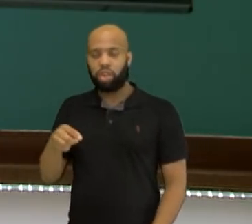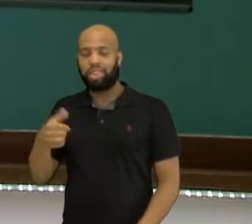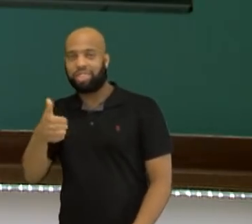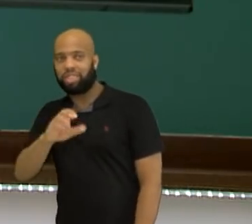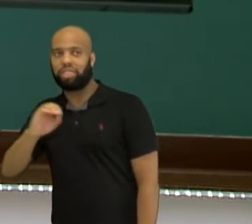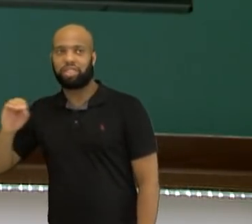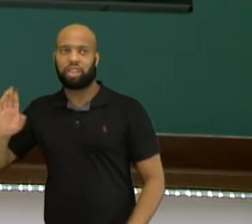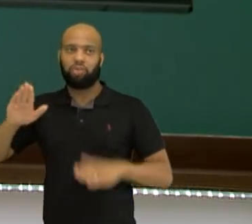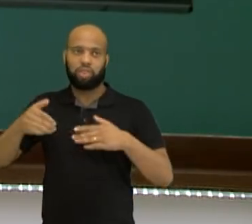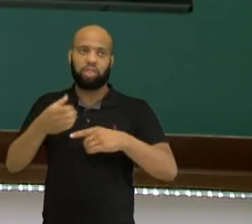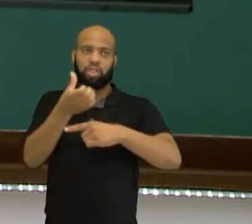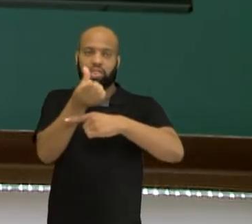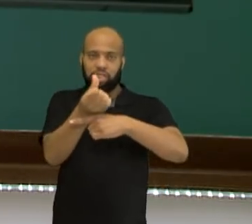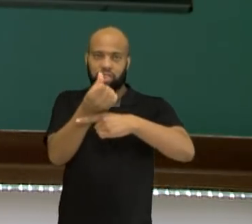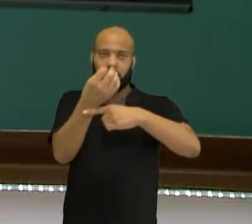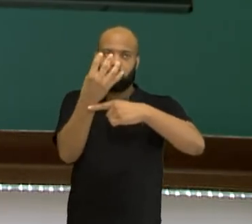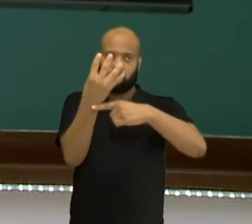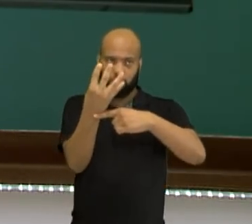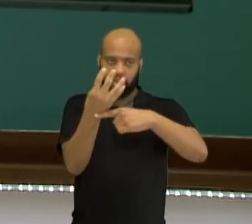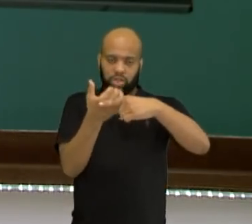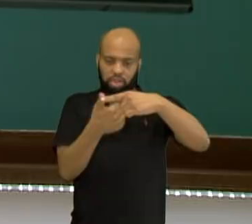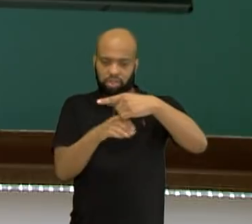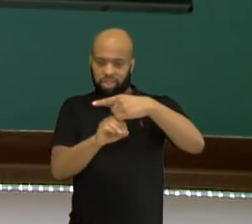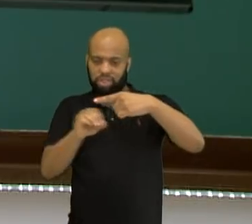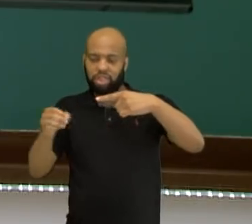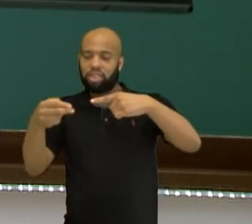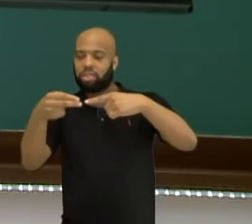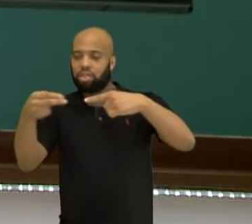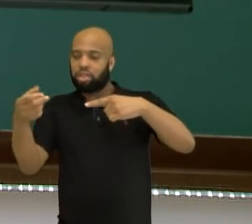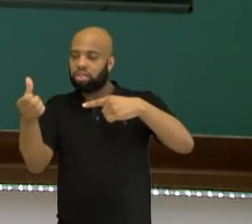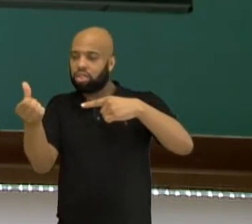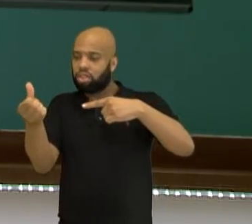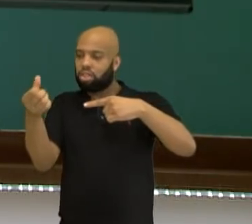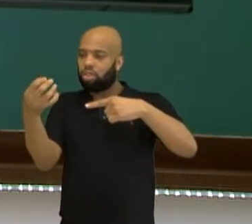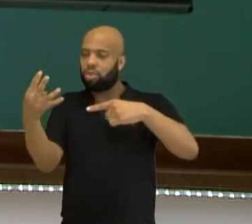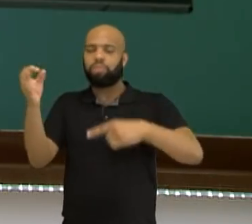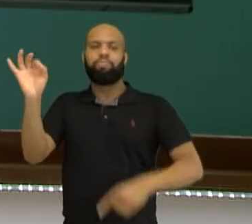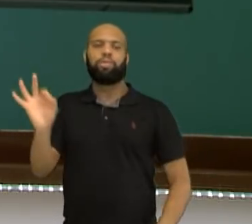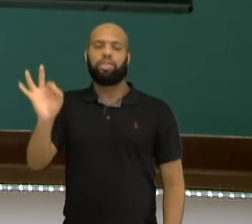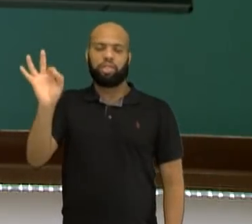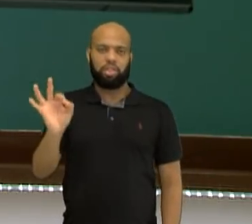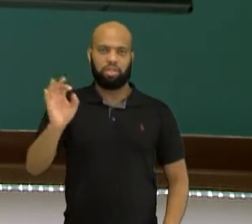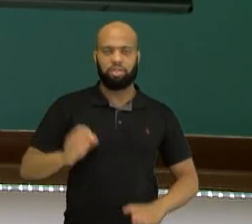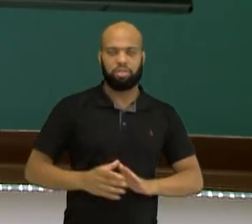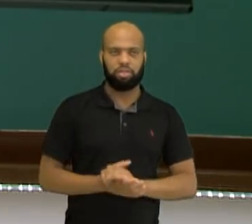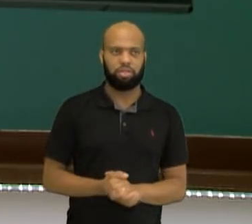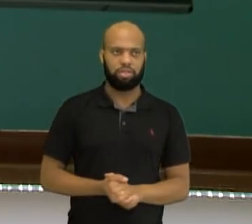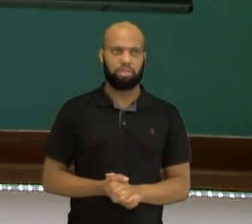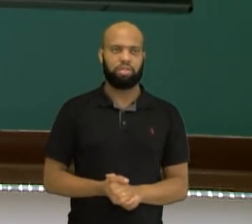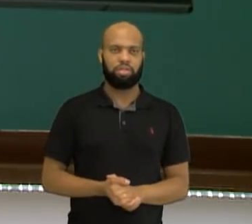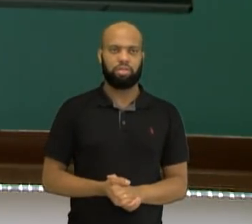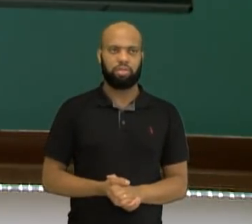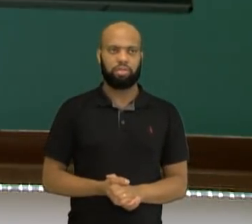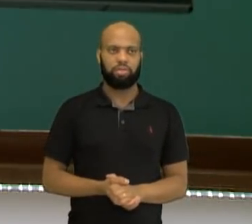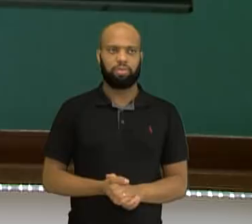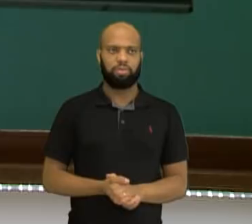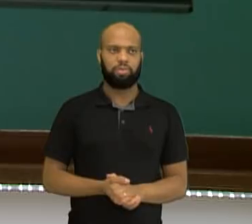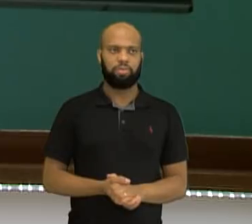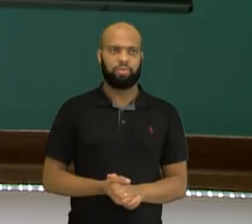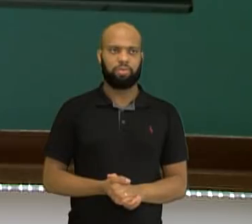Certo? Então você pode usar também a fração equivalente para resolver problemas envolvendo porcentagem.